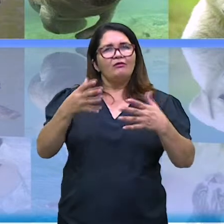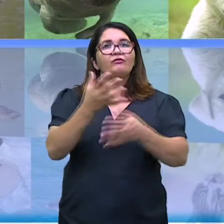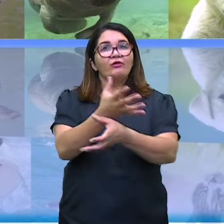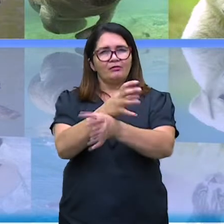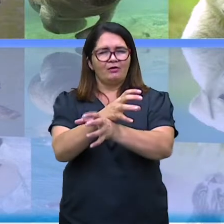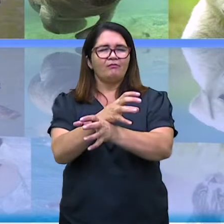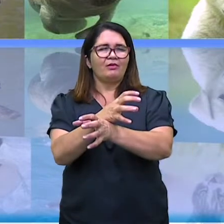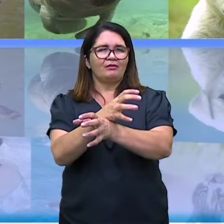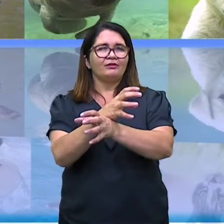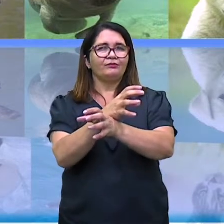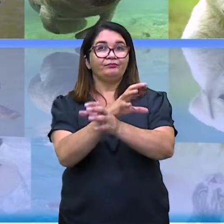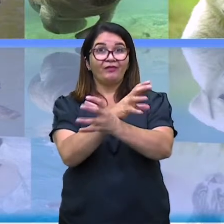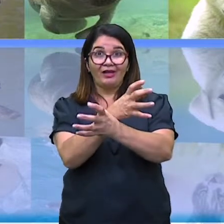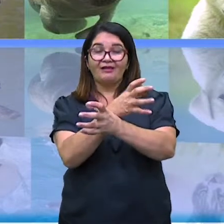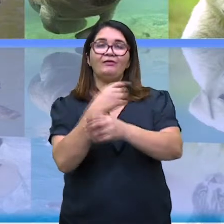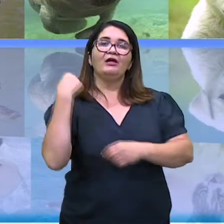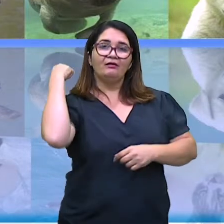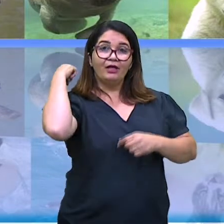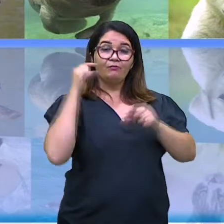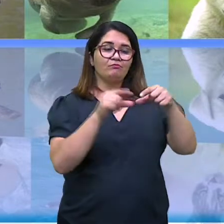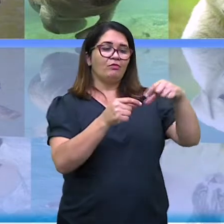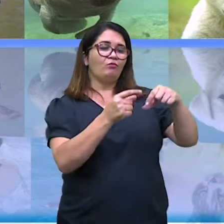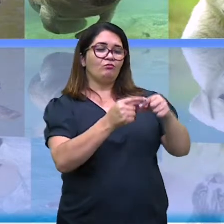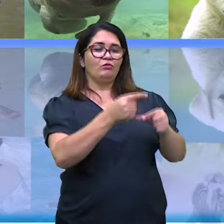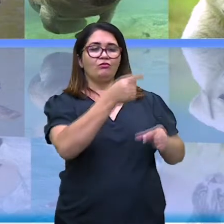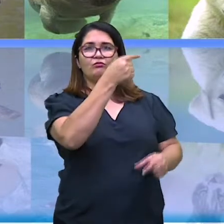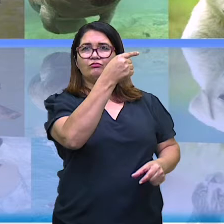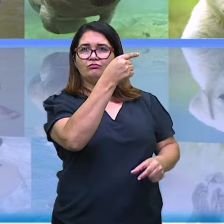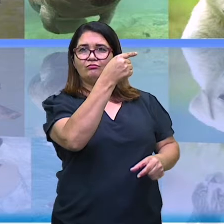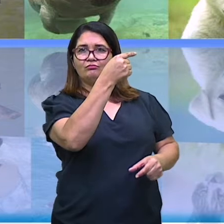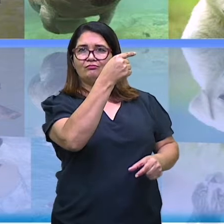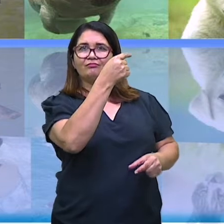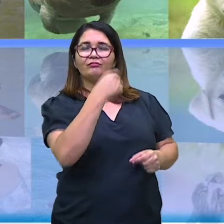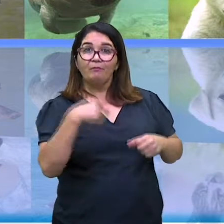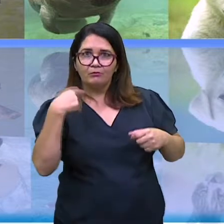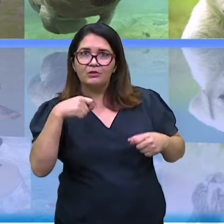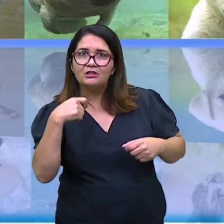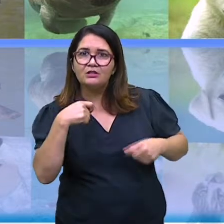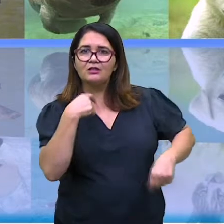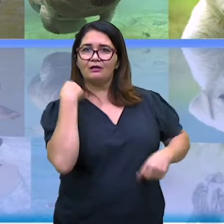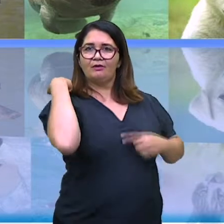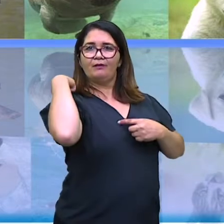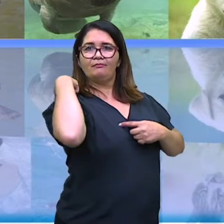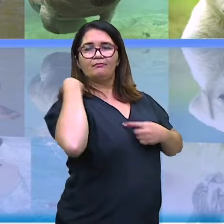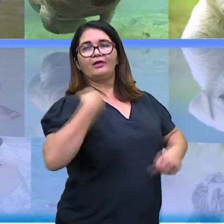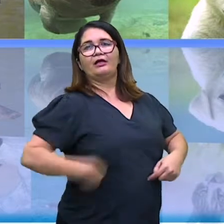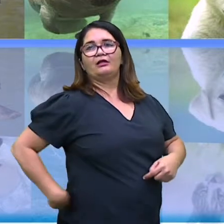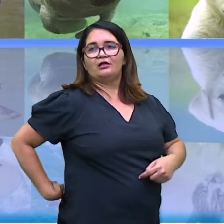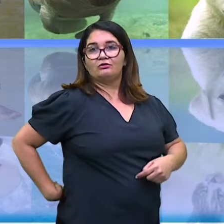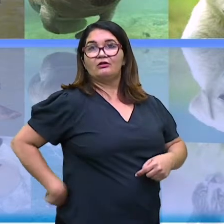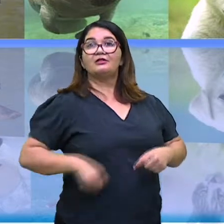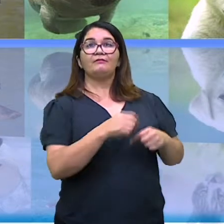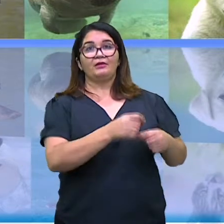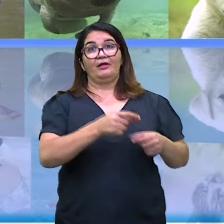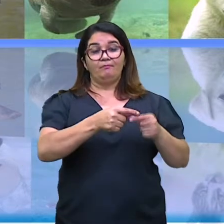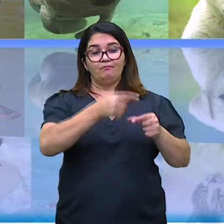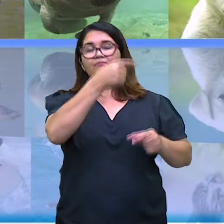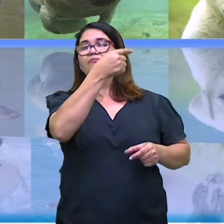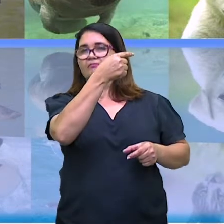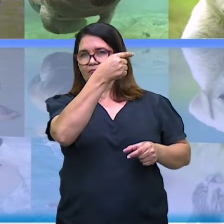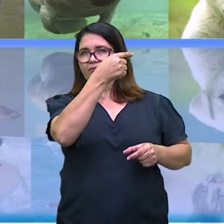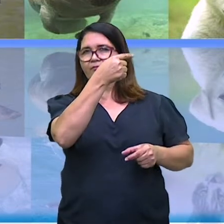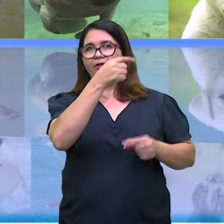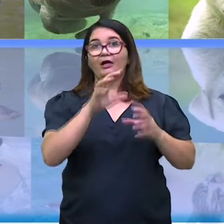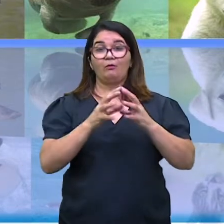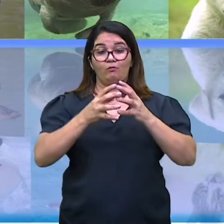coluna vertebral para ser vertebrado. Mas aí nós vamos ter diferença na questão das aves, na questão do